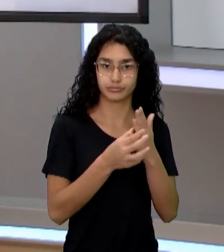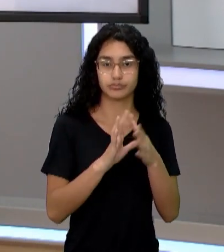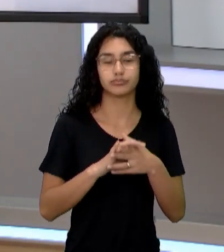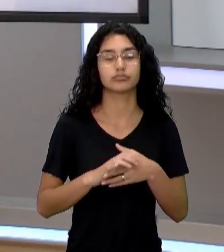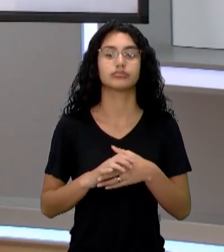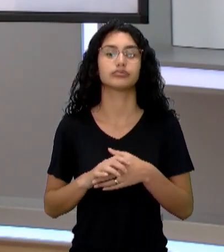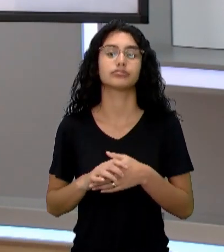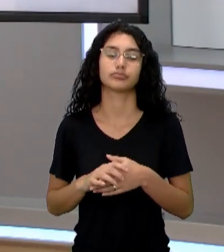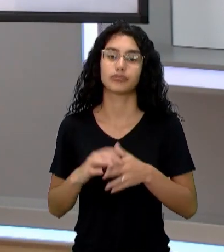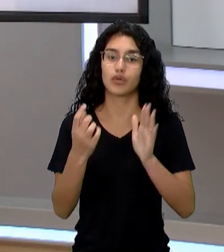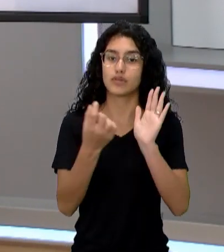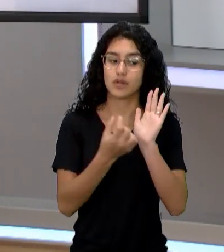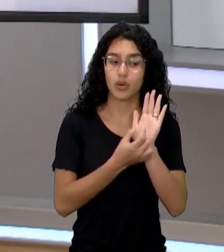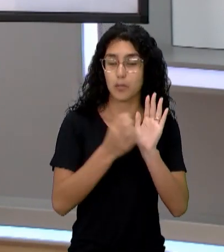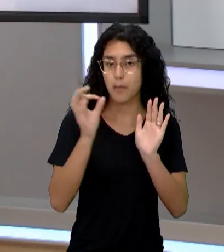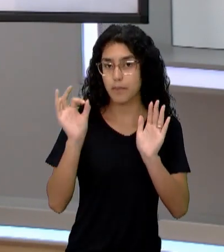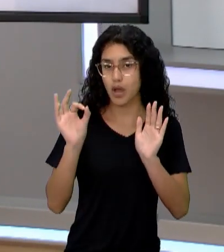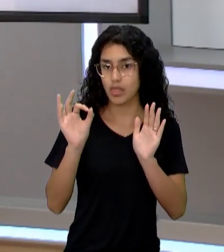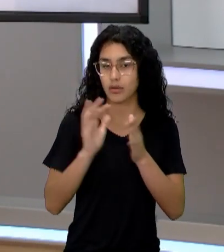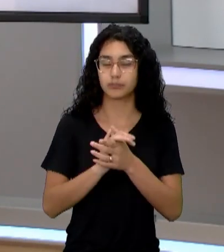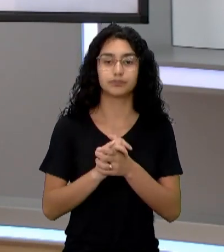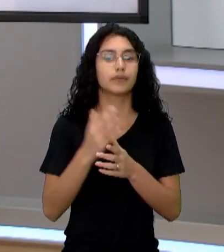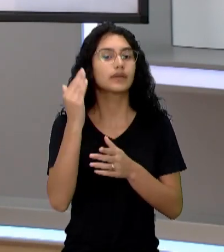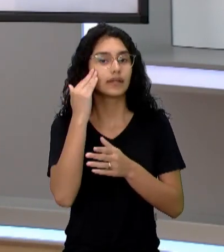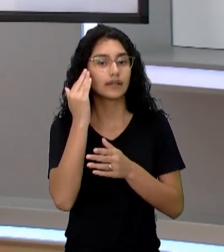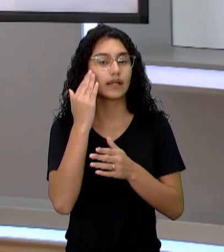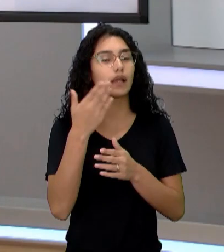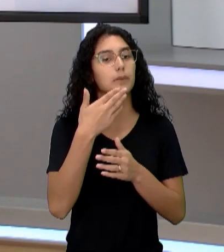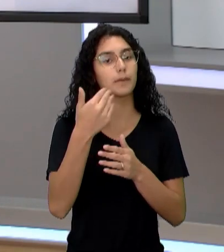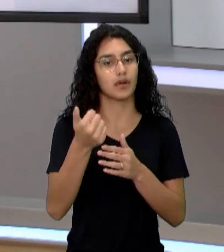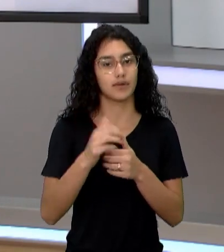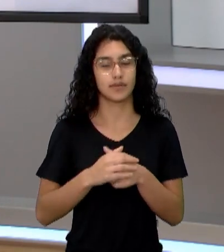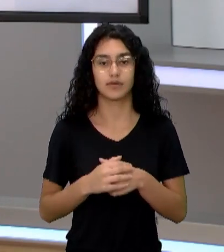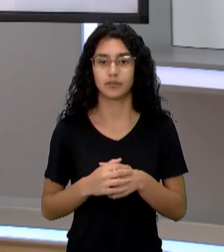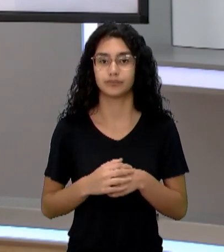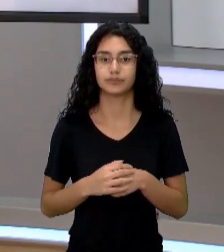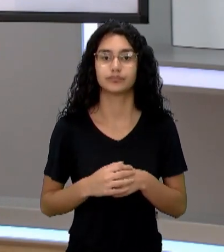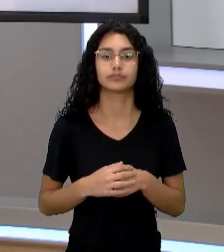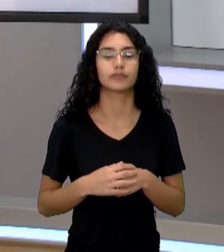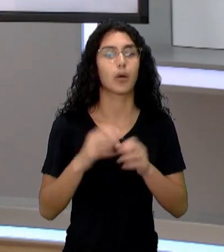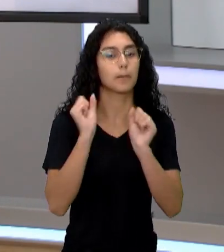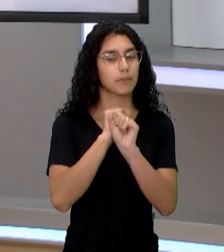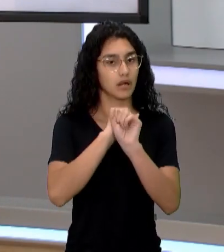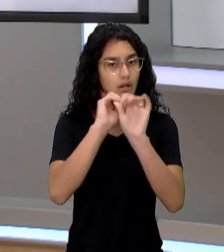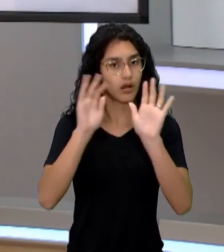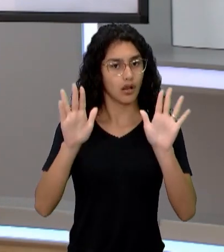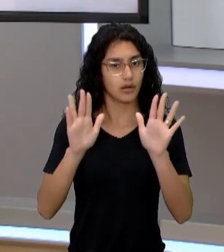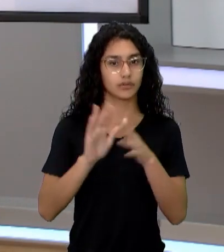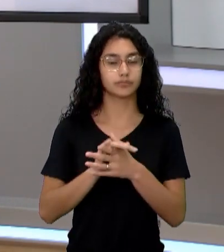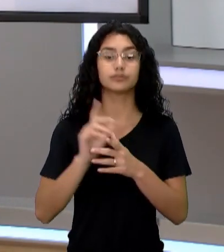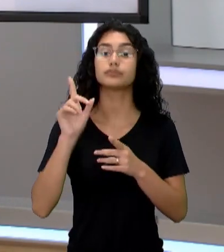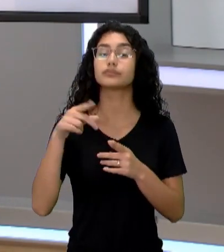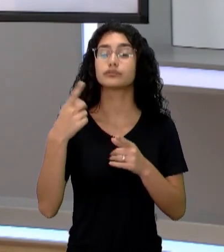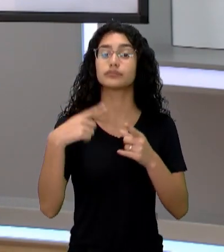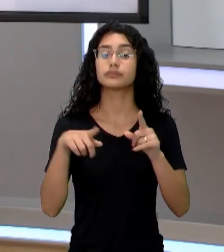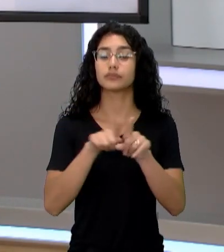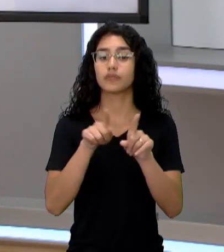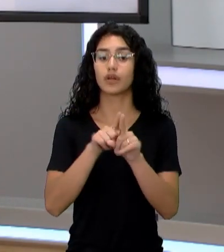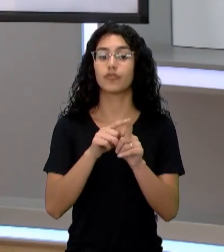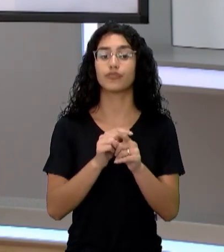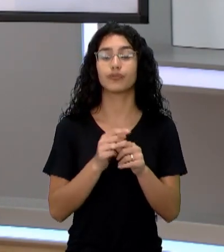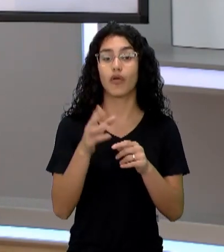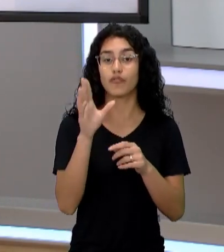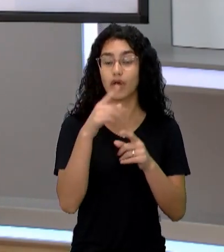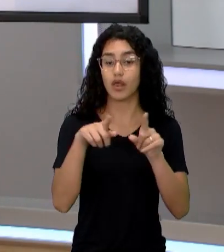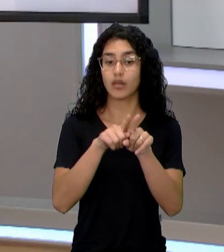representação mais material aí para você compreender, tá certo? Então que fique claro. Outra coisa, né? Acabei de falar do raio